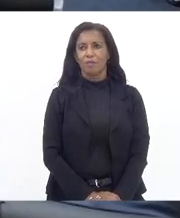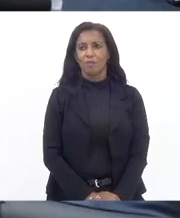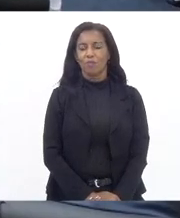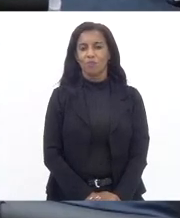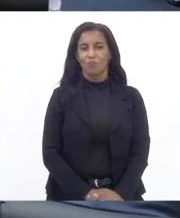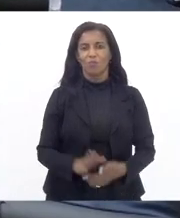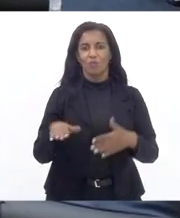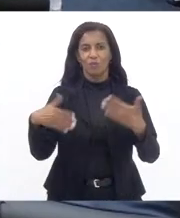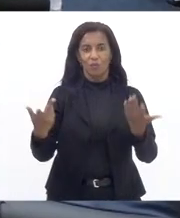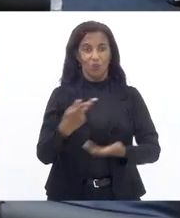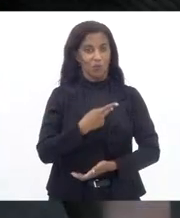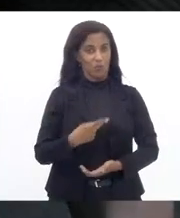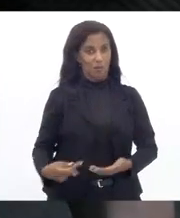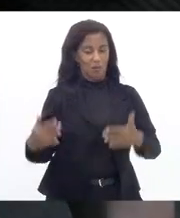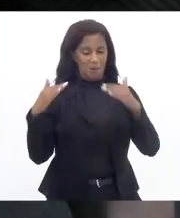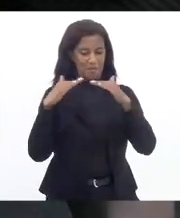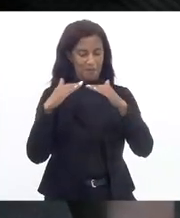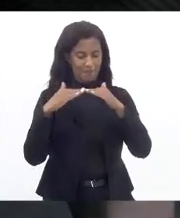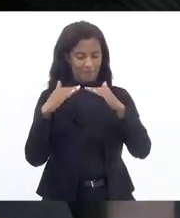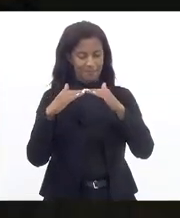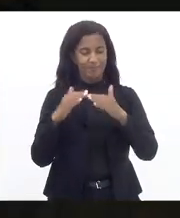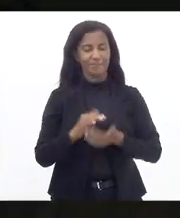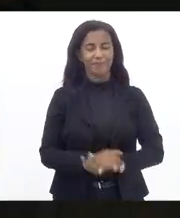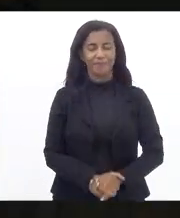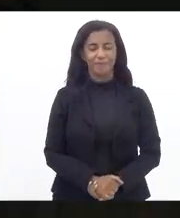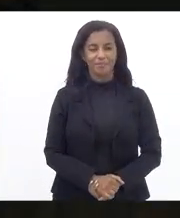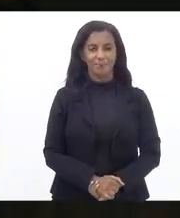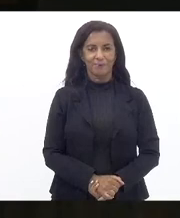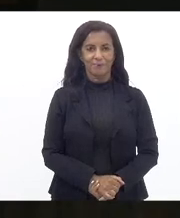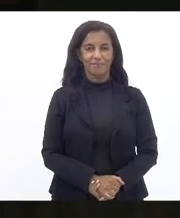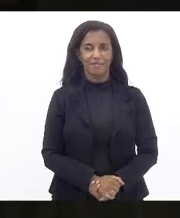Senhor presidente, no mérito, favorável.